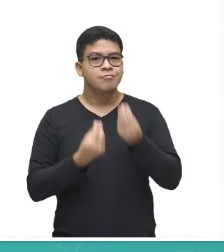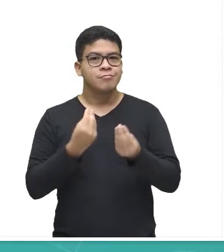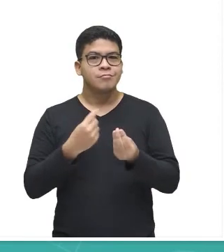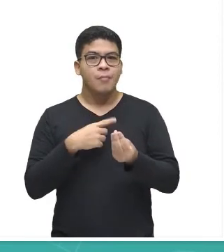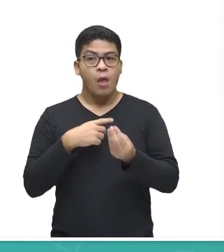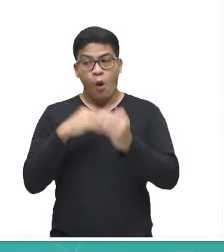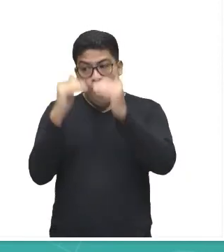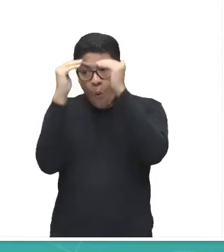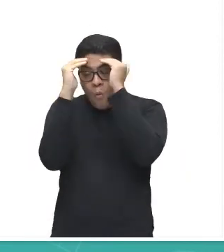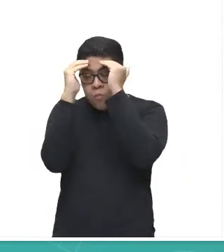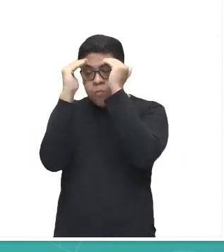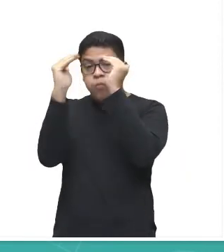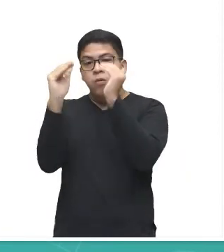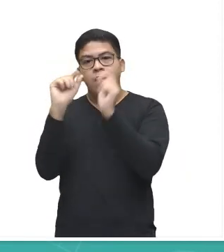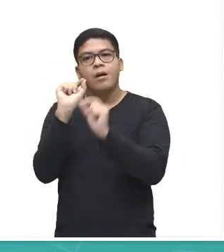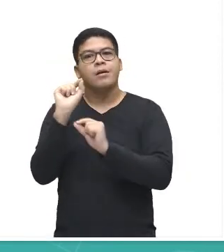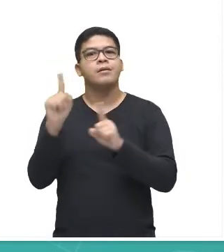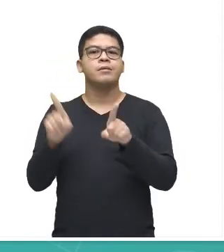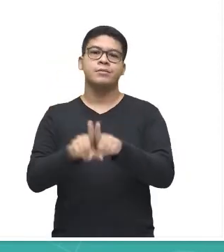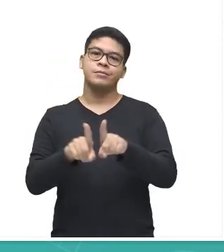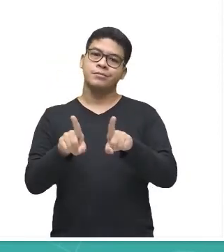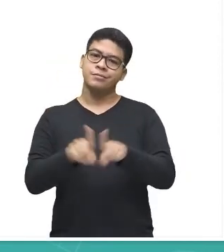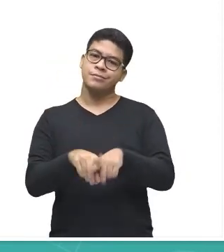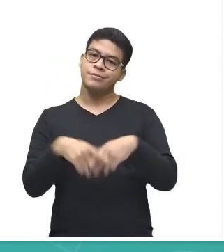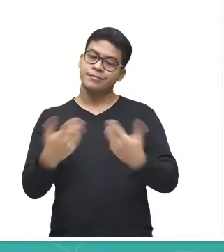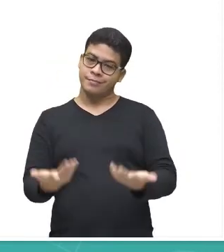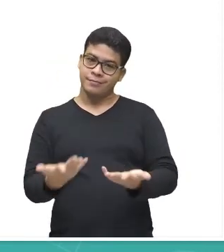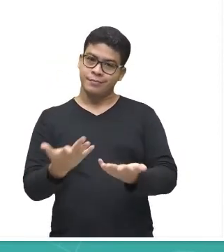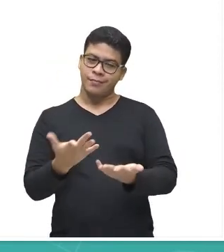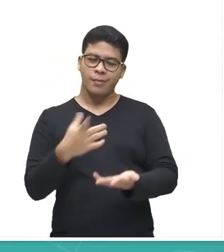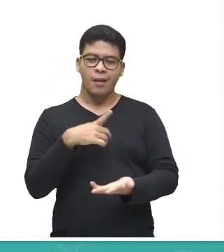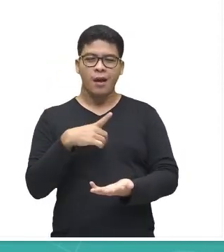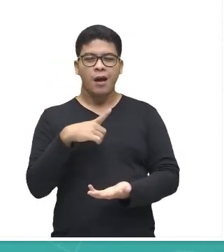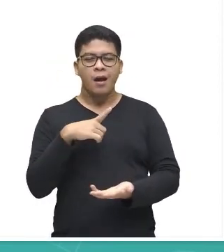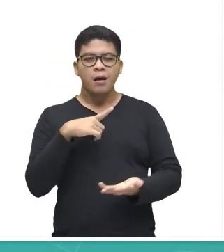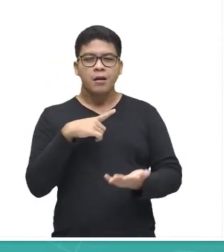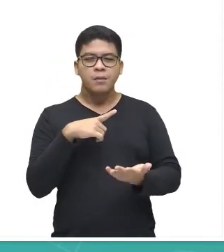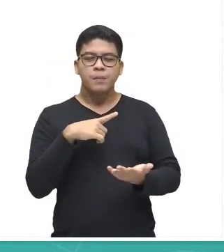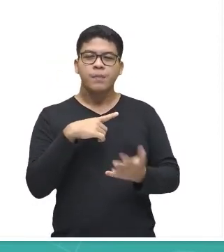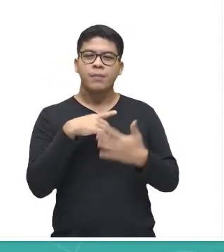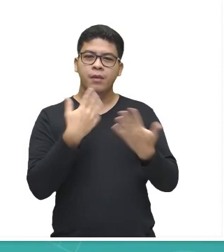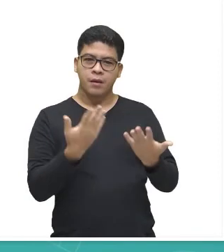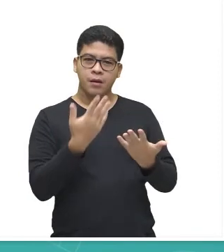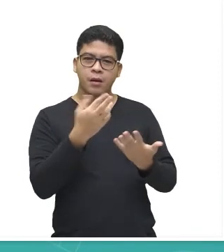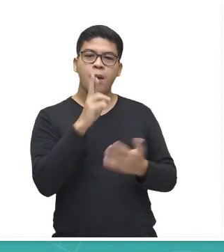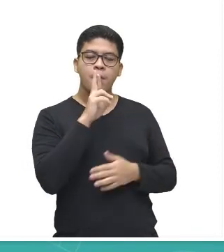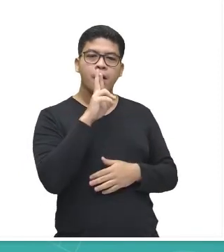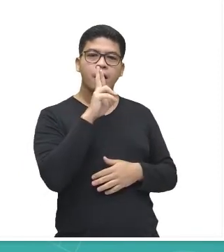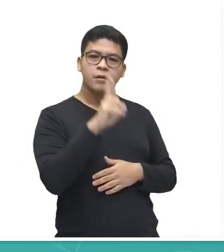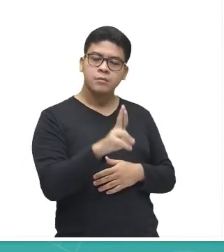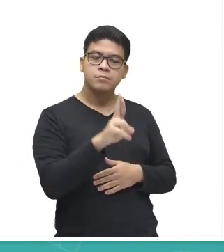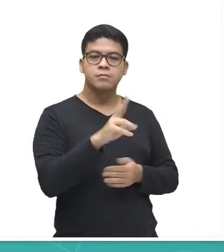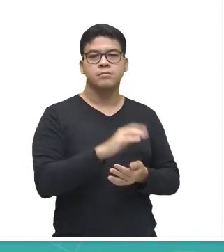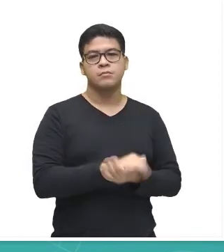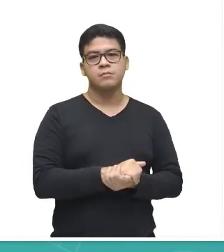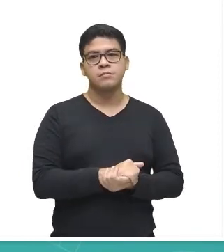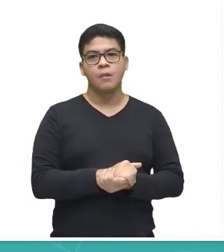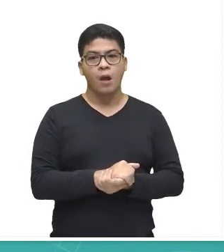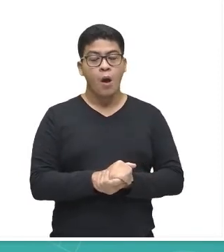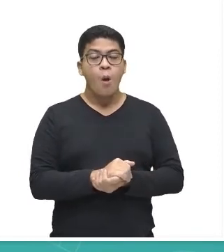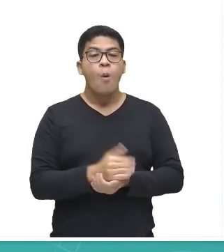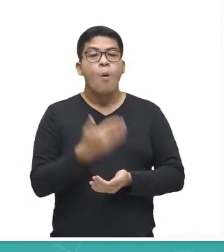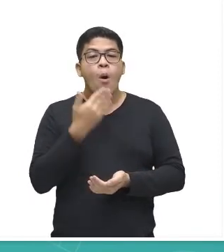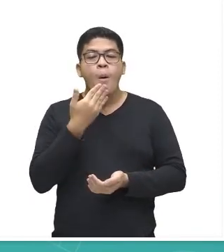de qualquer coisa também, certo? Vamos ver se tem mais alunos que responderam. Eu pedi que